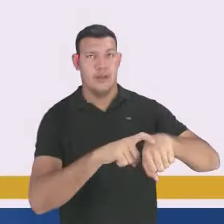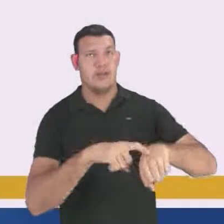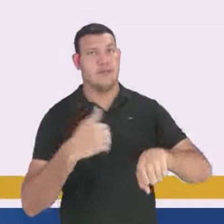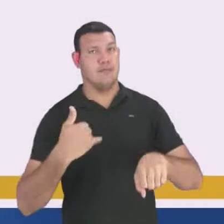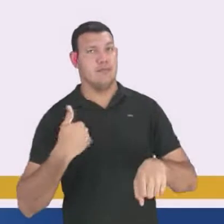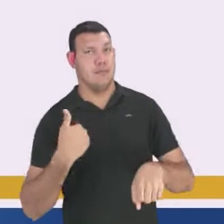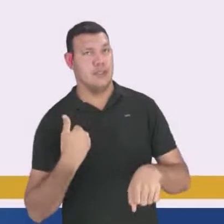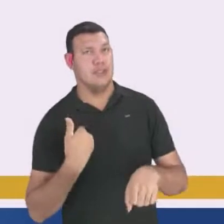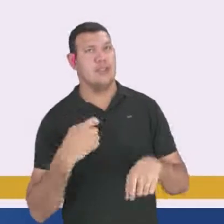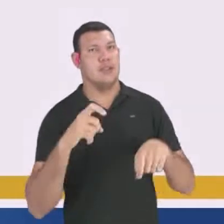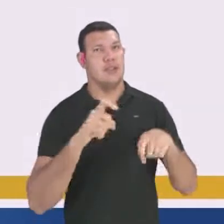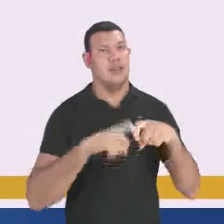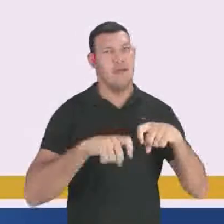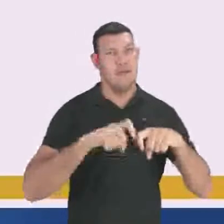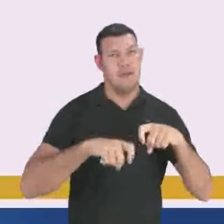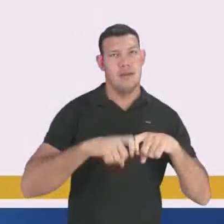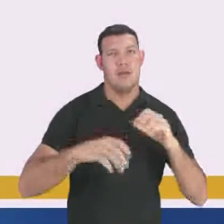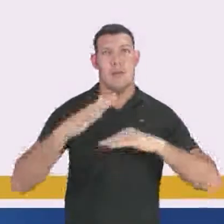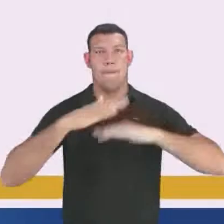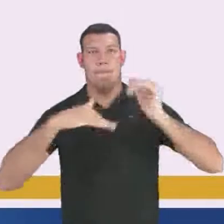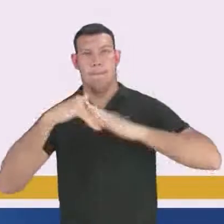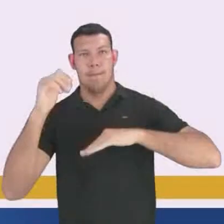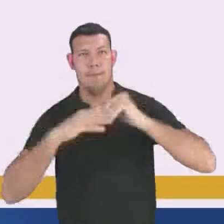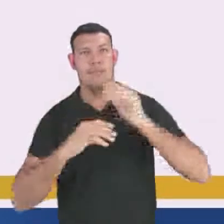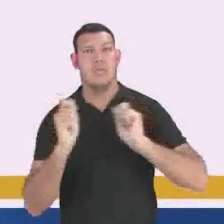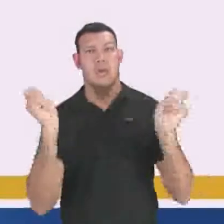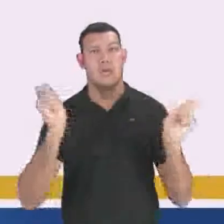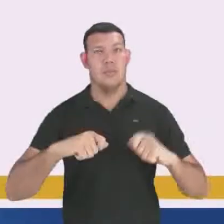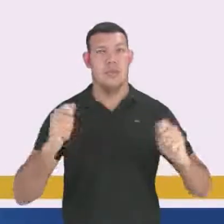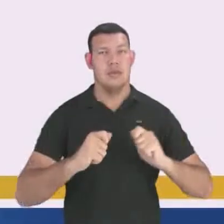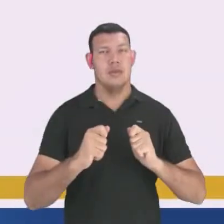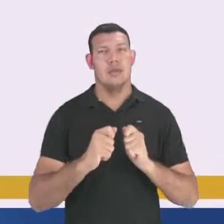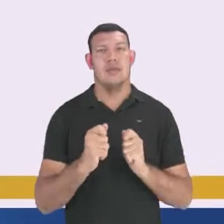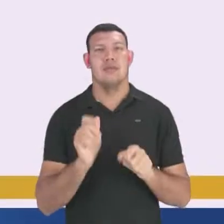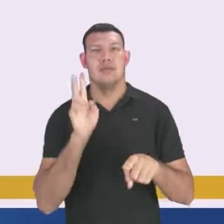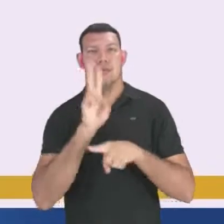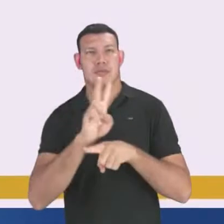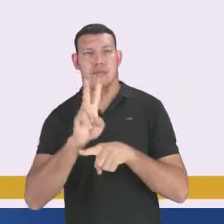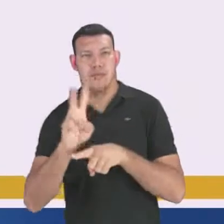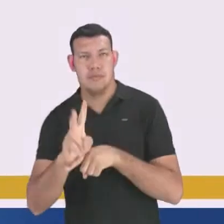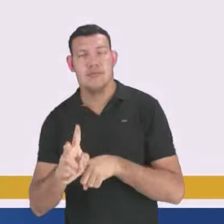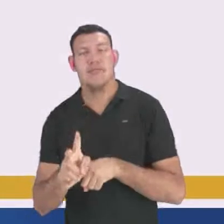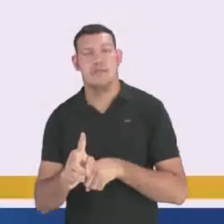no momento em que o governo for traçar um plano de vacinação em massa.